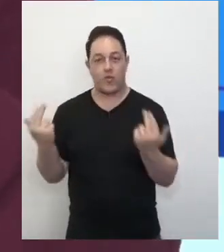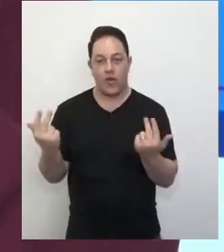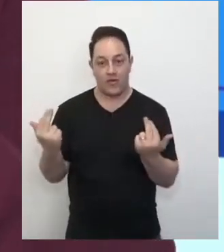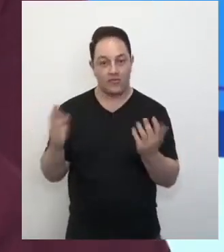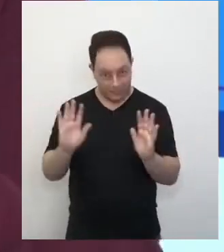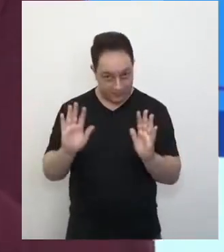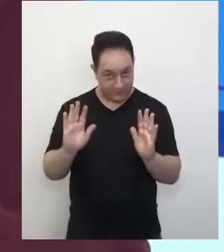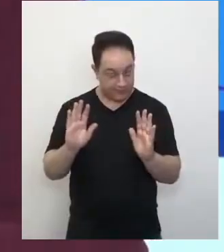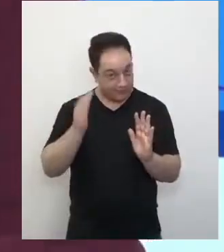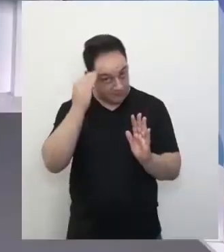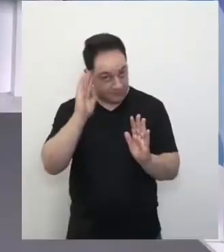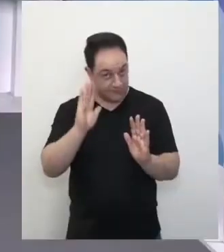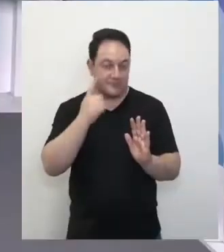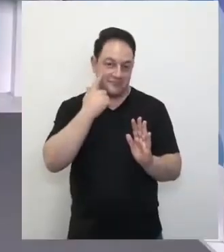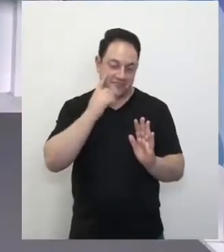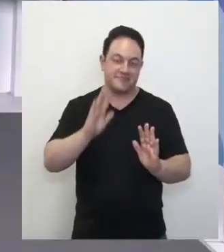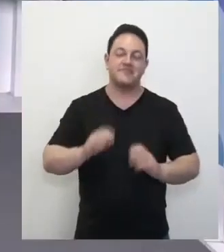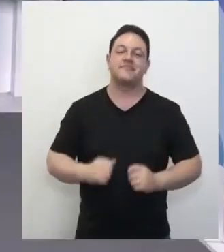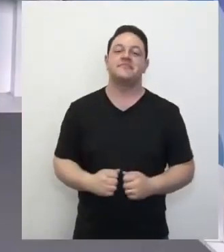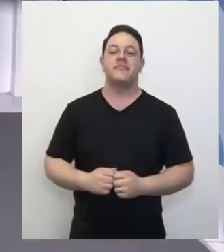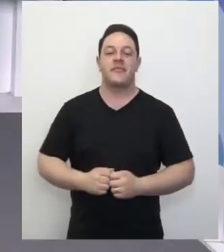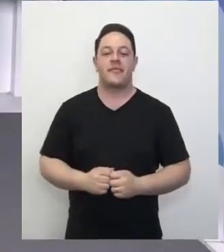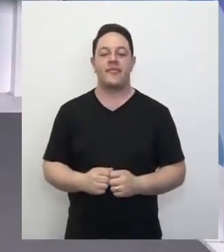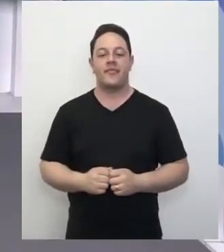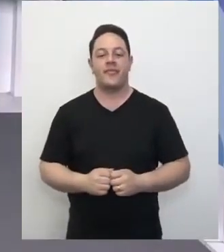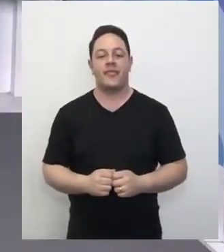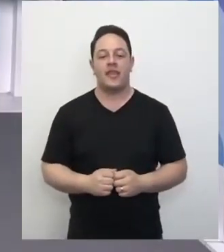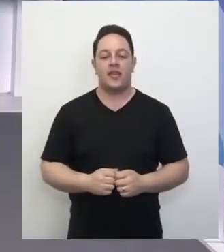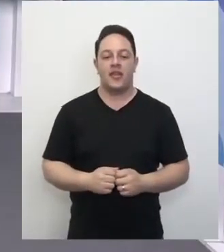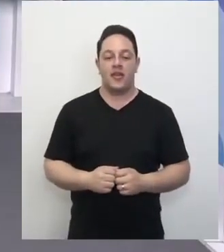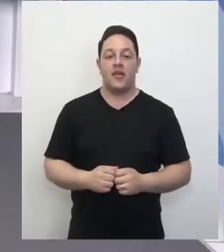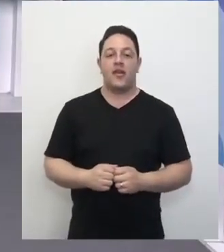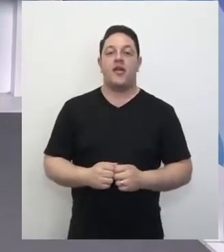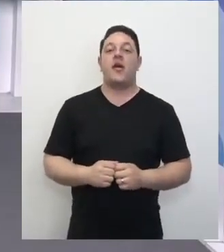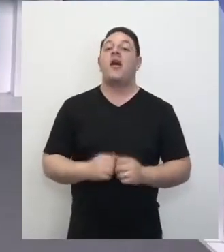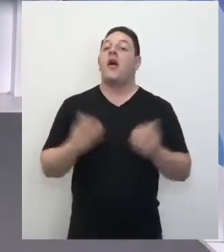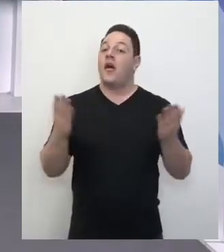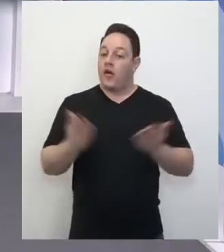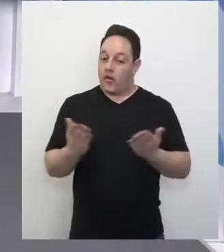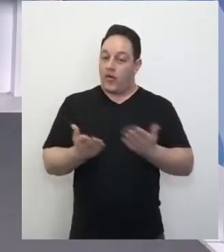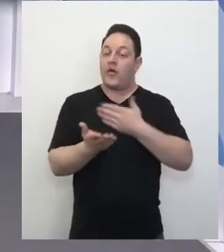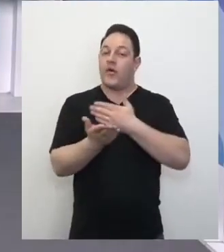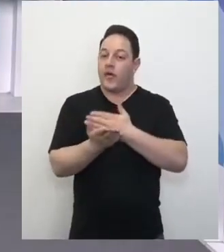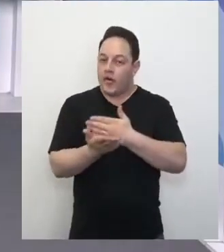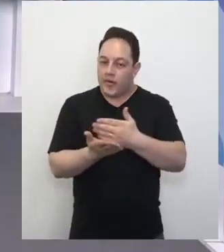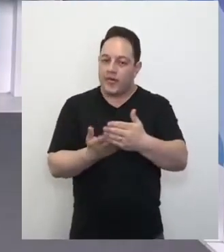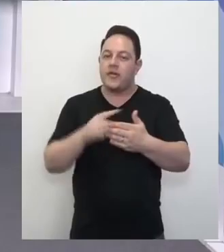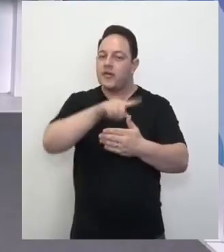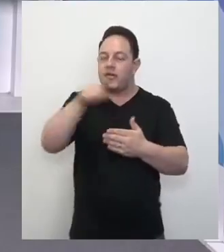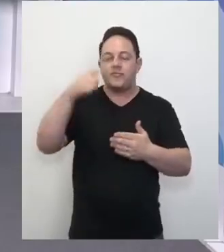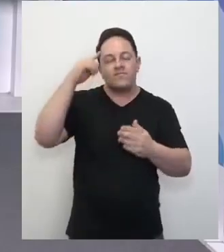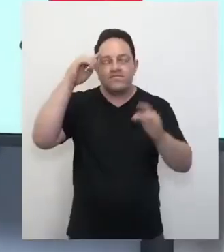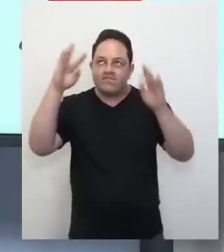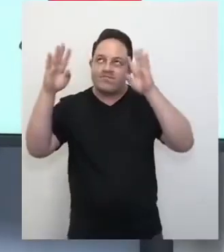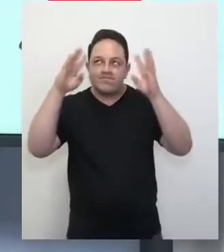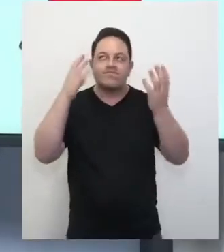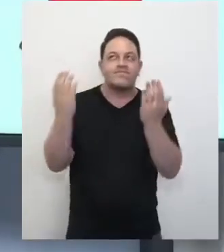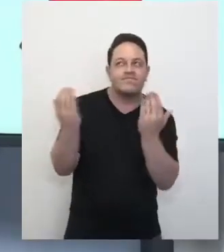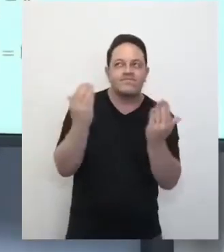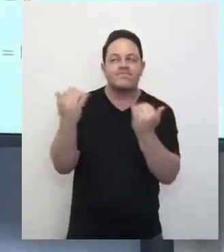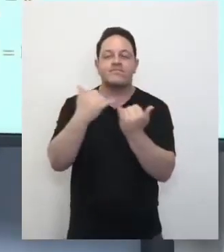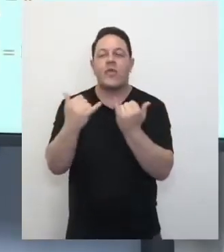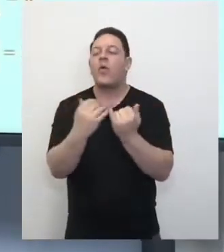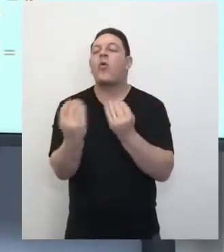tranquilos até aqui muito bem então agora nós vamos começar a pensar como fazer essas razões